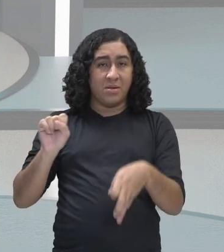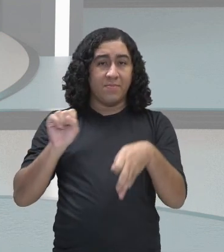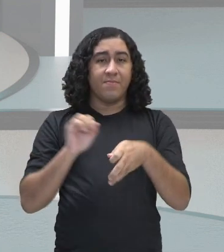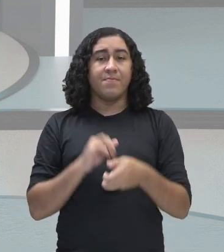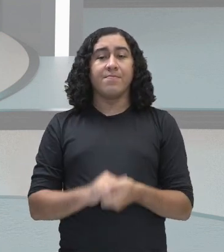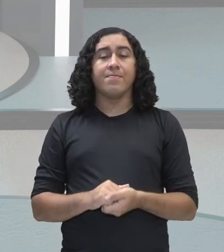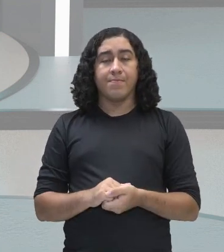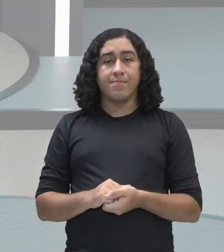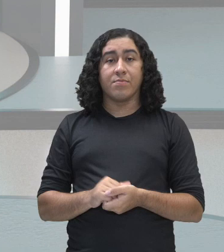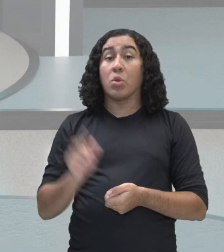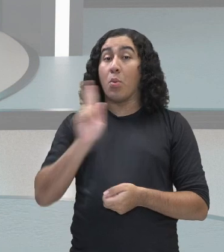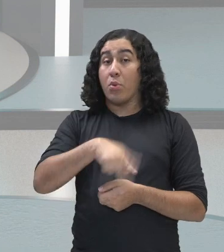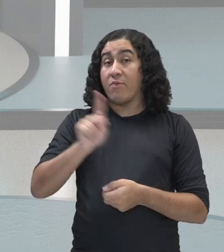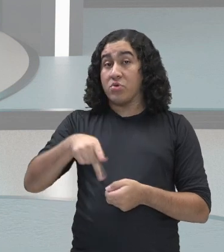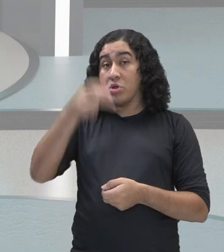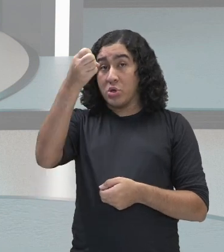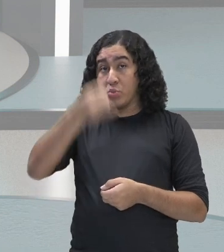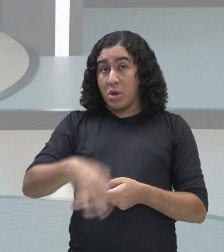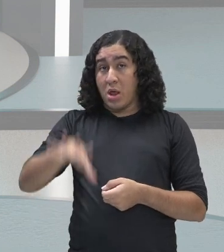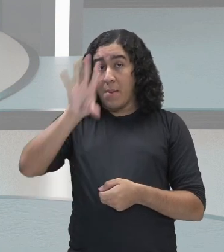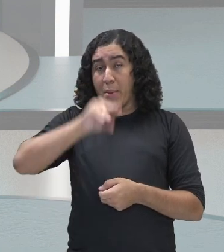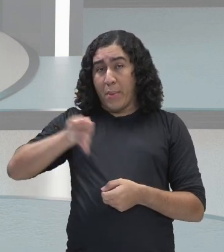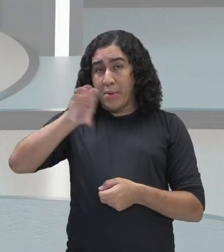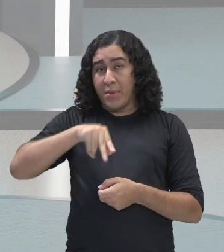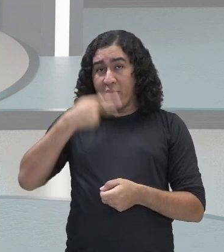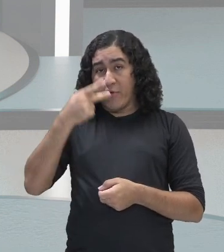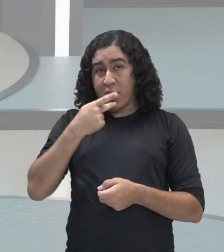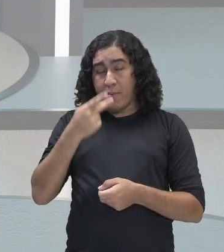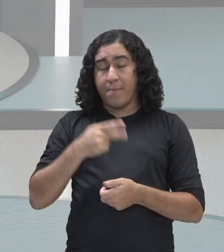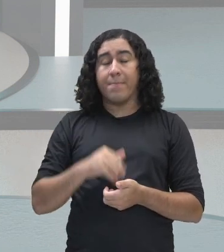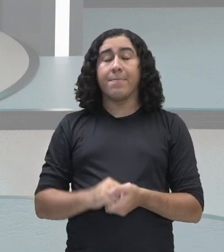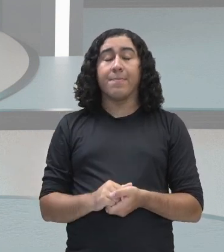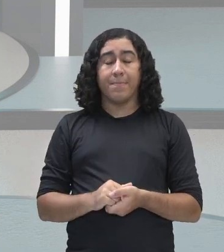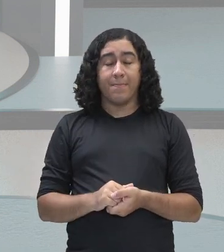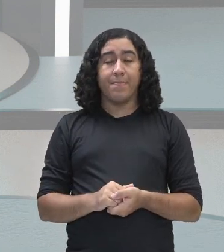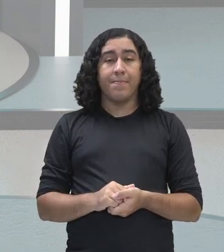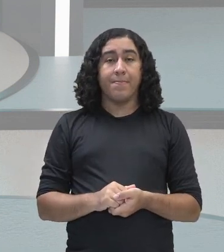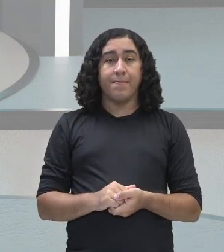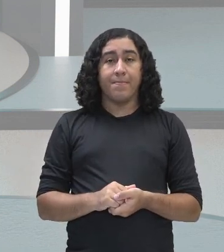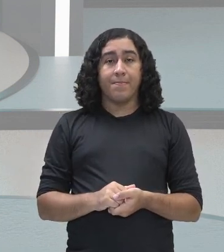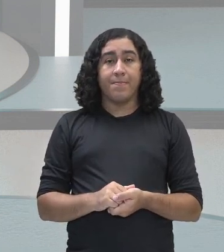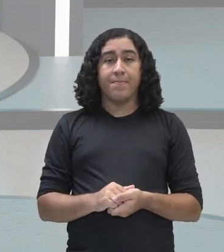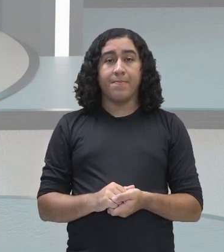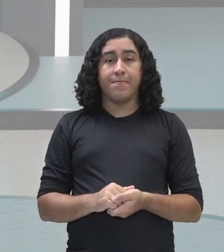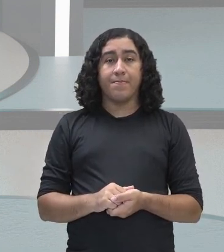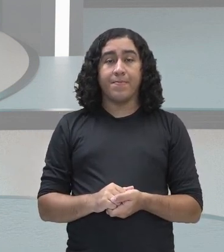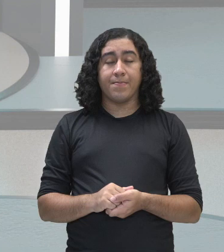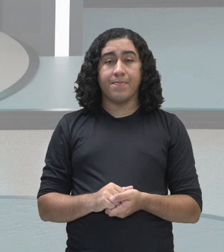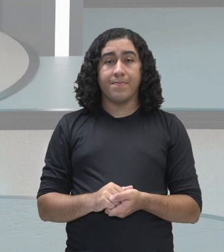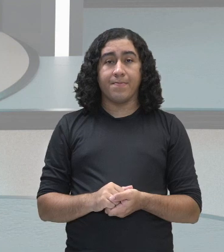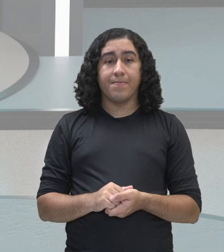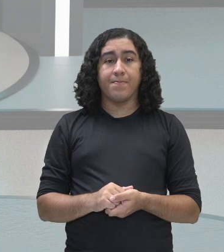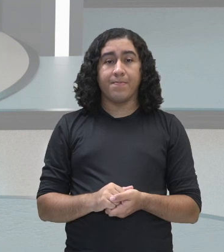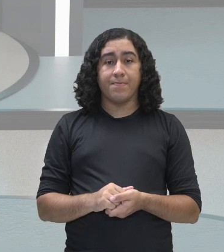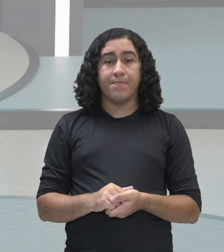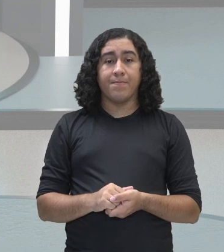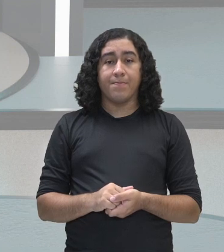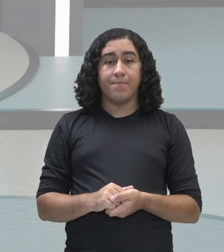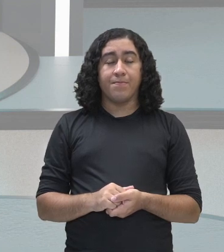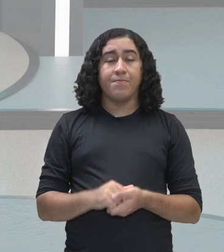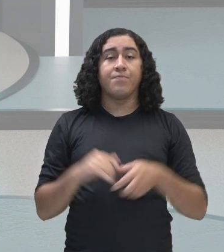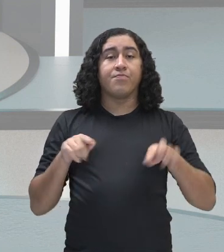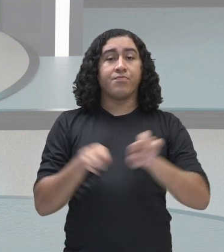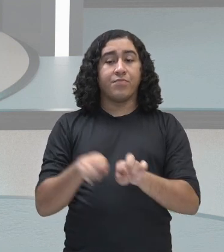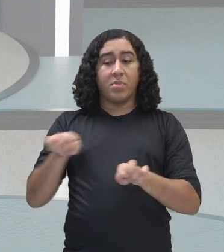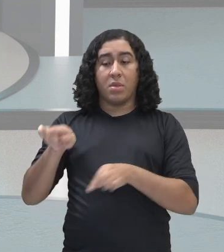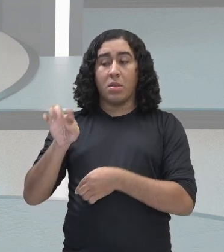cheese, qualquer outra pronúncia, é this, tá? Então a pronúncia TH é muito próxima, na maioria das vezes é a pronúncia